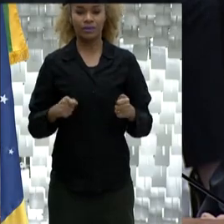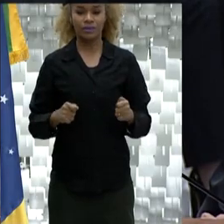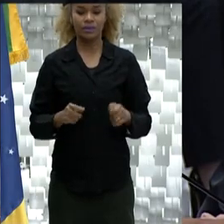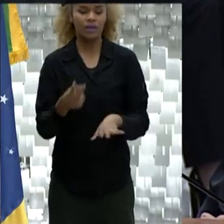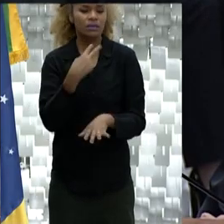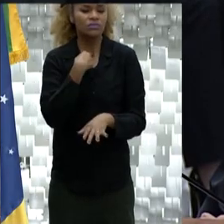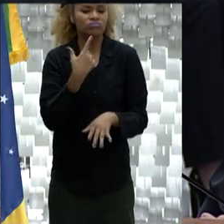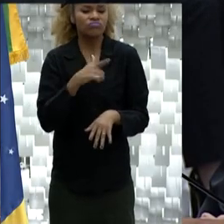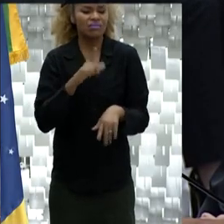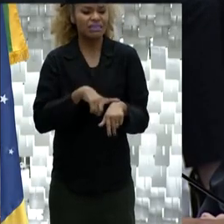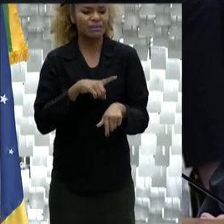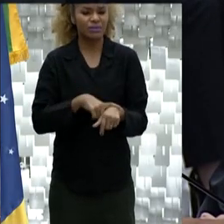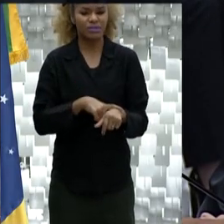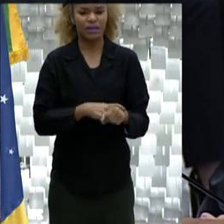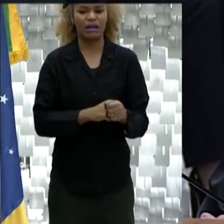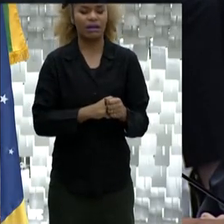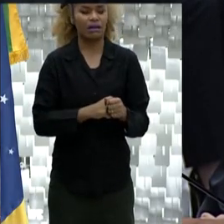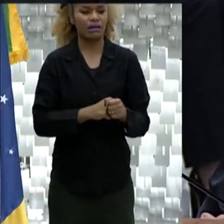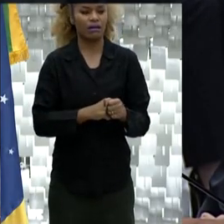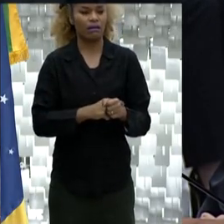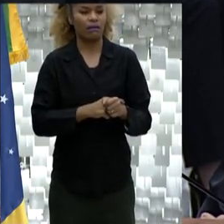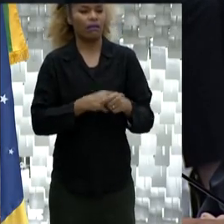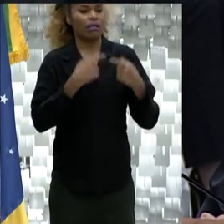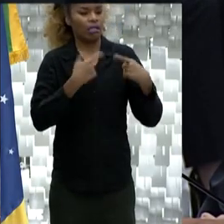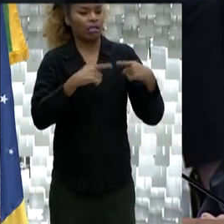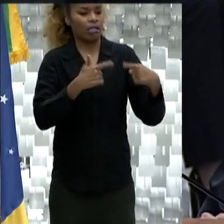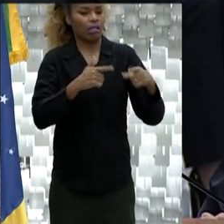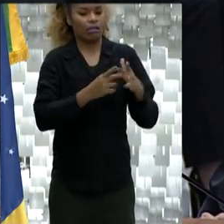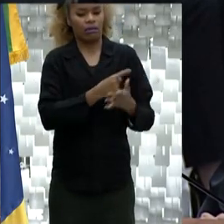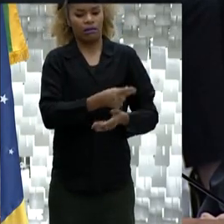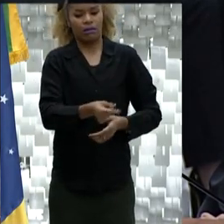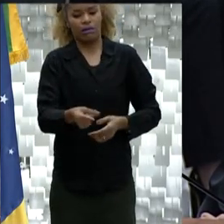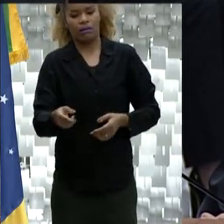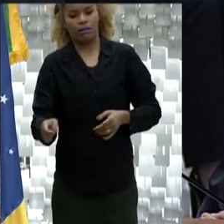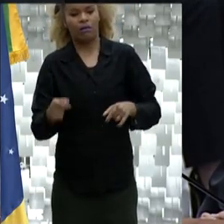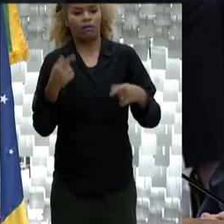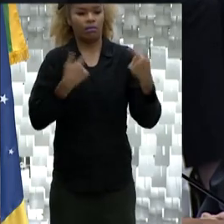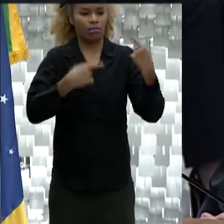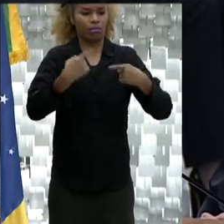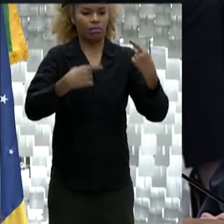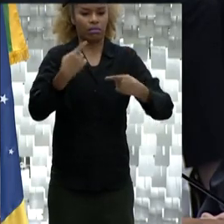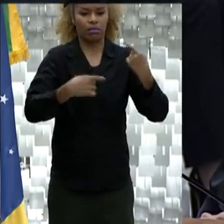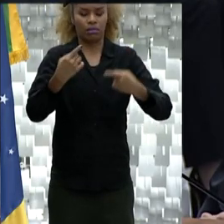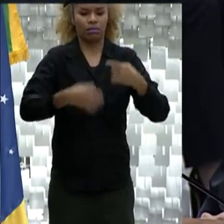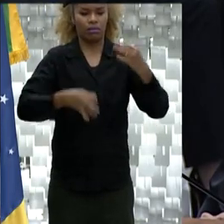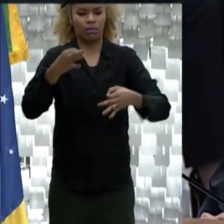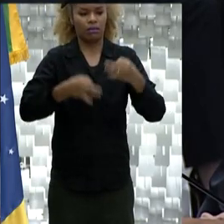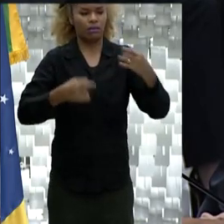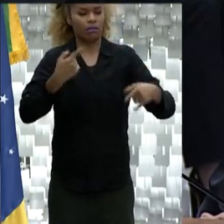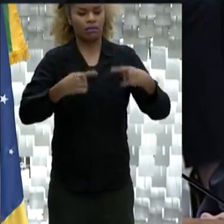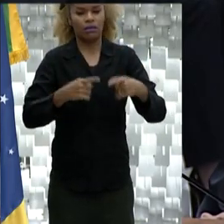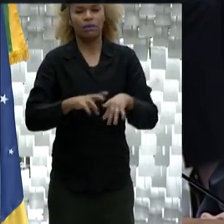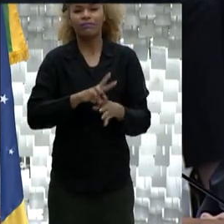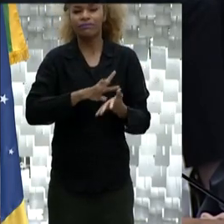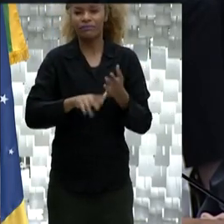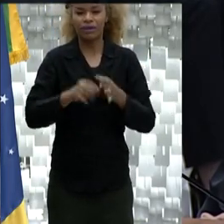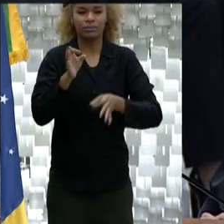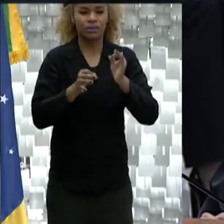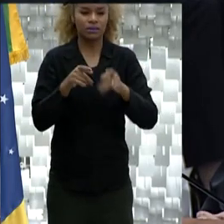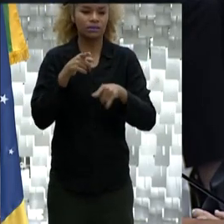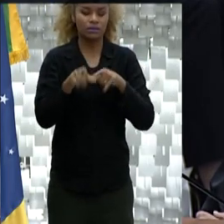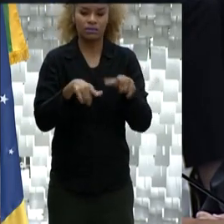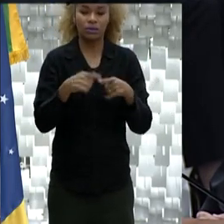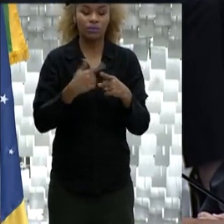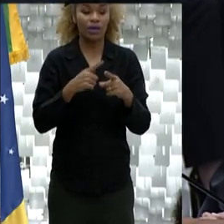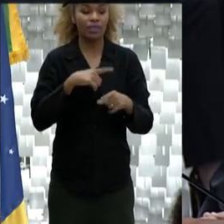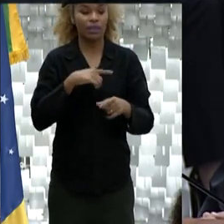mais tempo para litigância perpétua. Magistrados estão nesse rol porque há juízes e